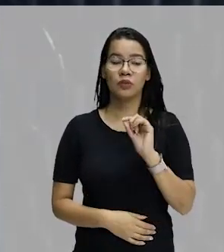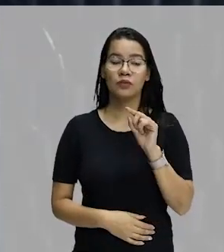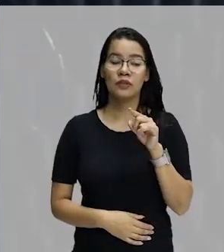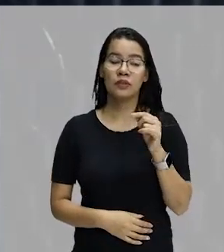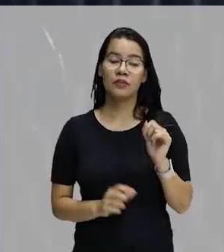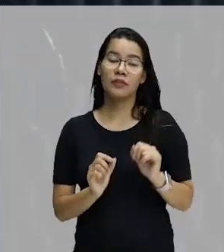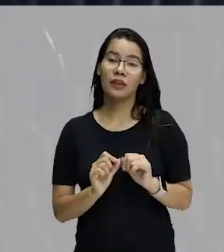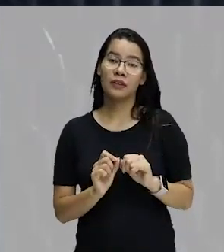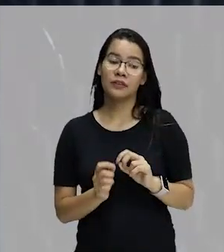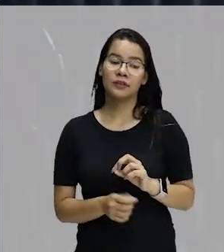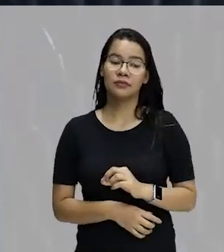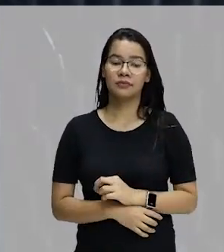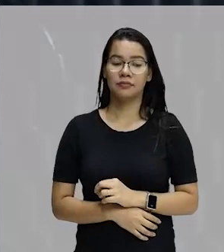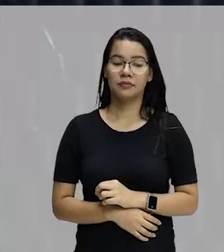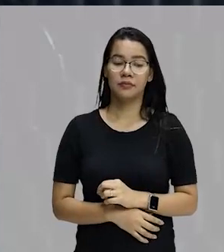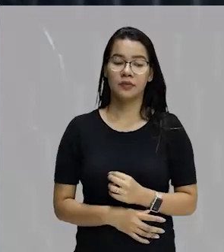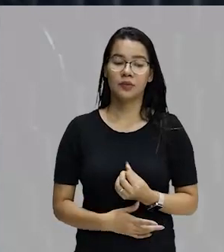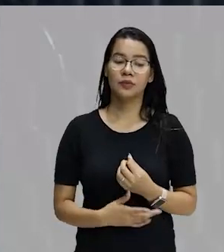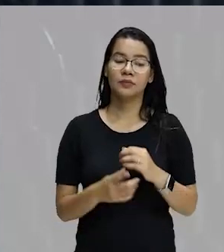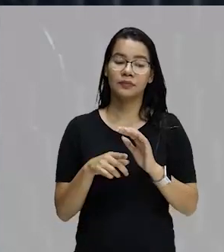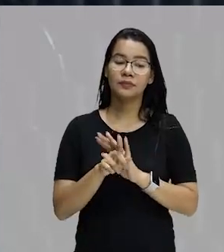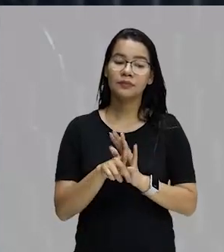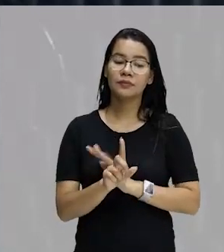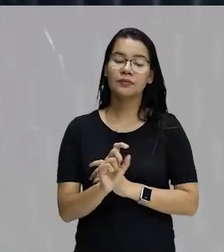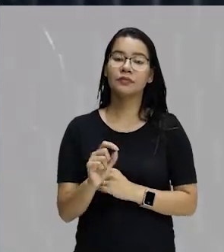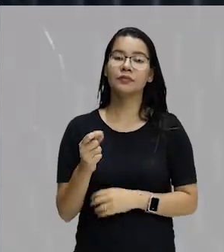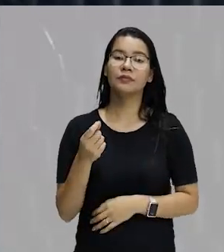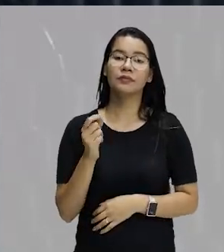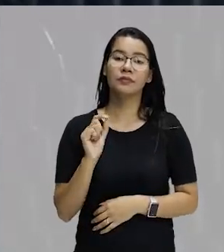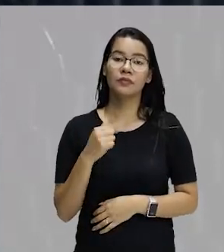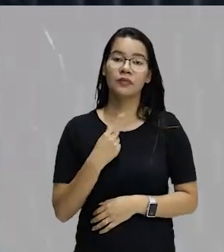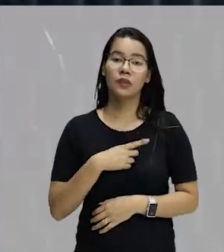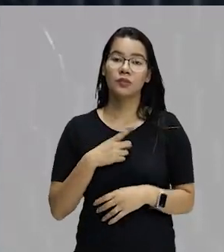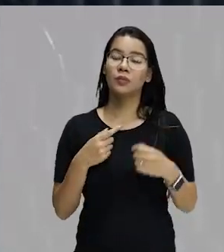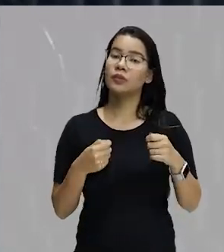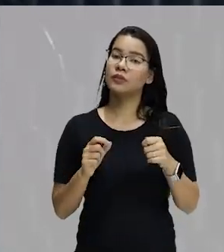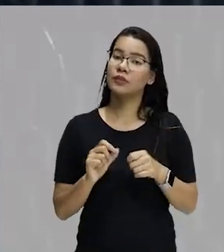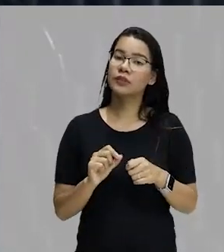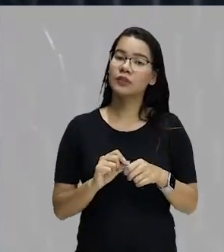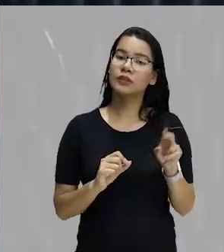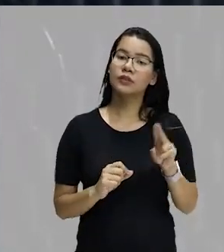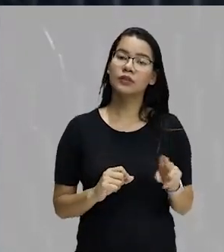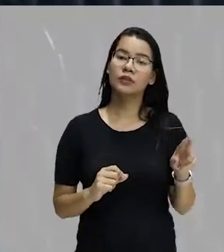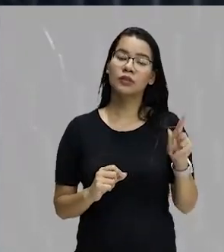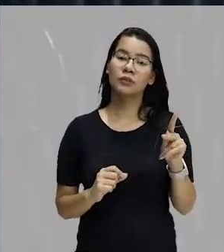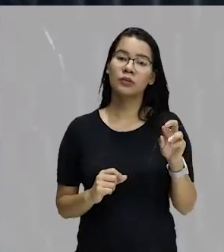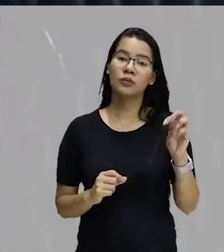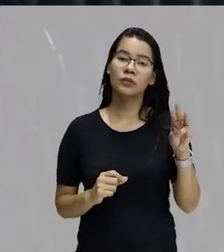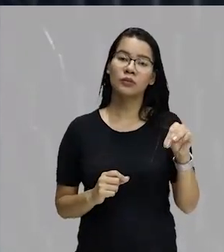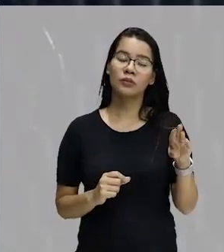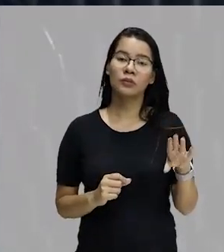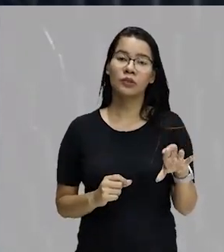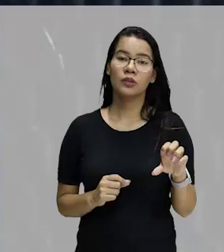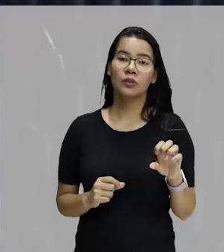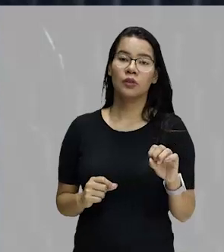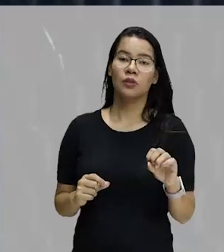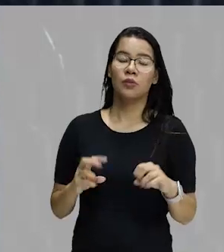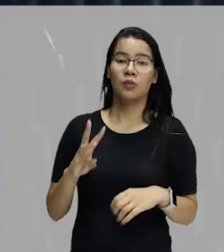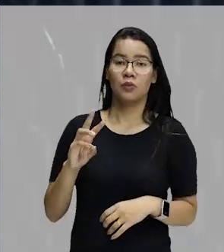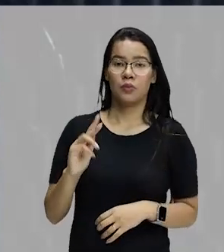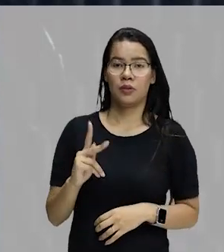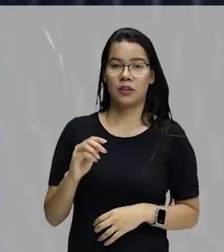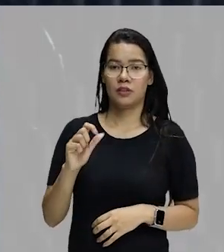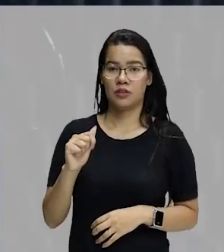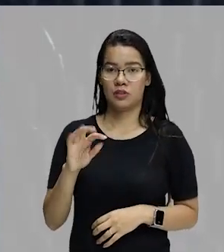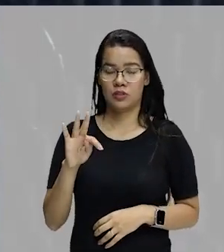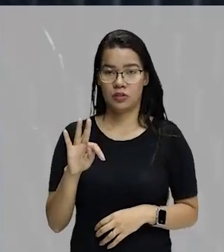você faz? Então, são exemplos de perguntas que nós podemos fazer usando o pronome what, o que ou qual.